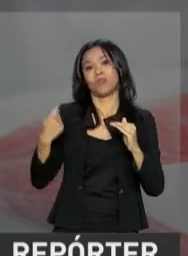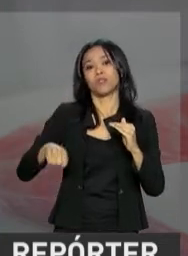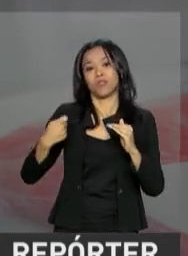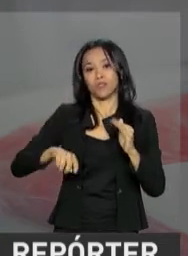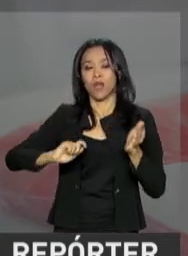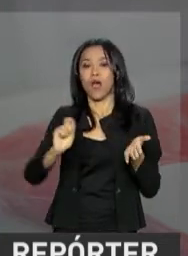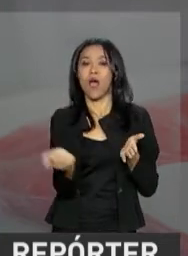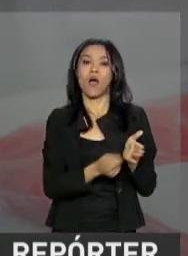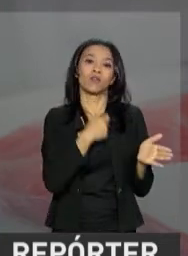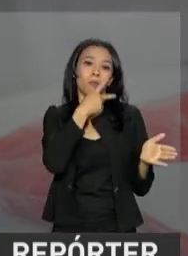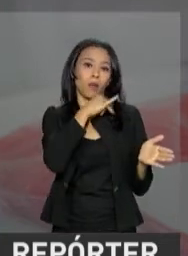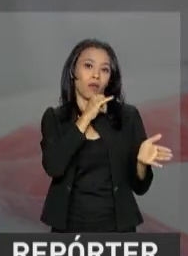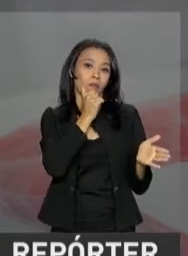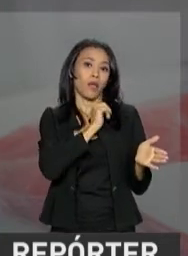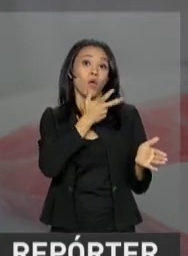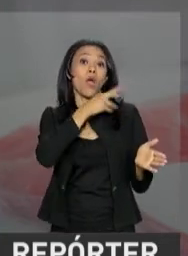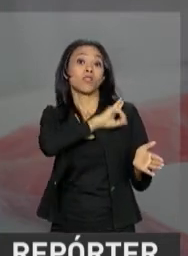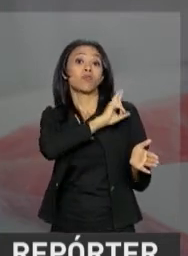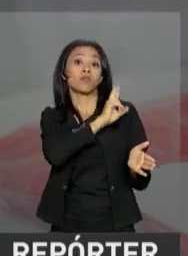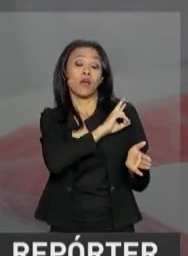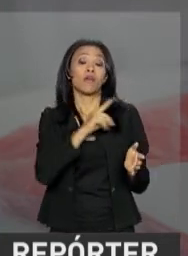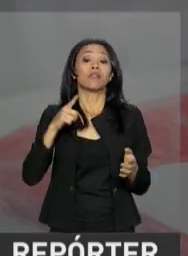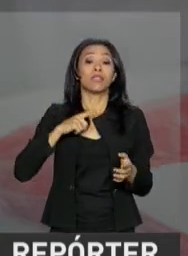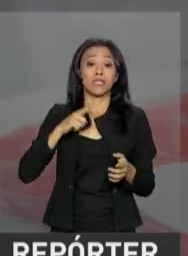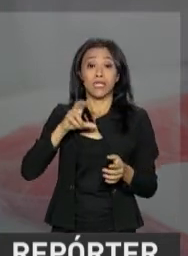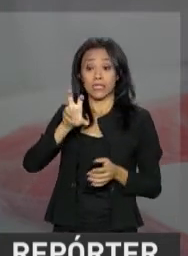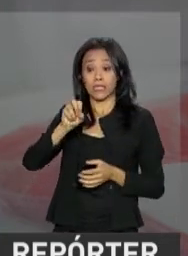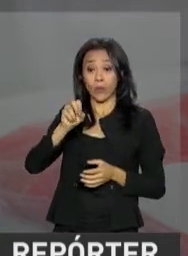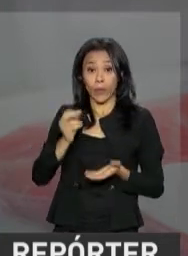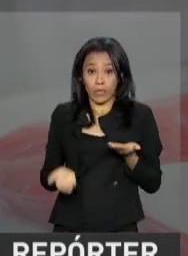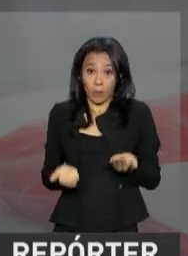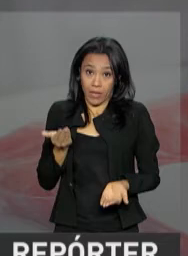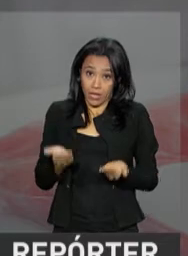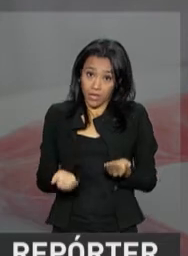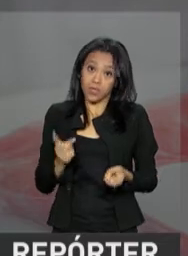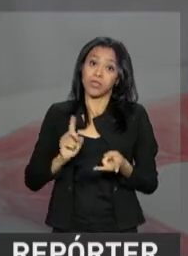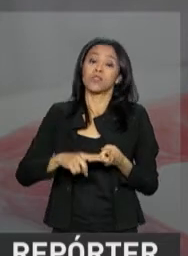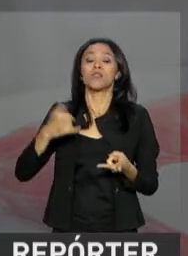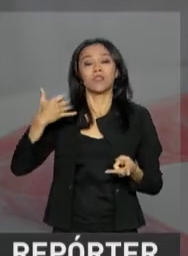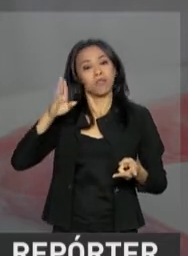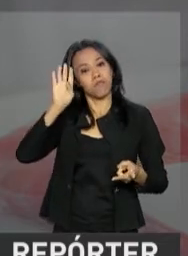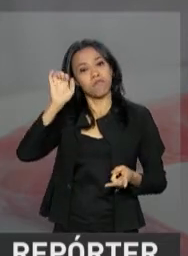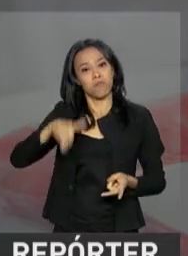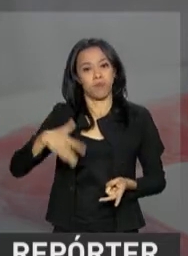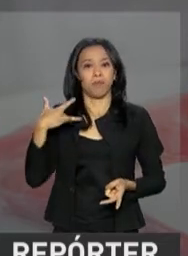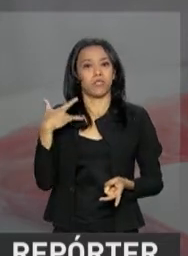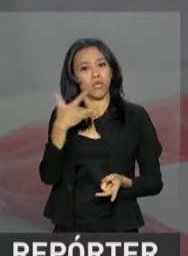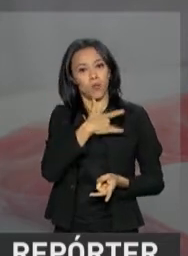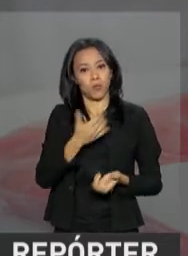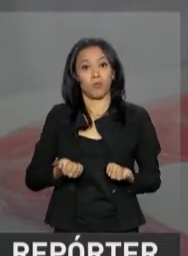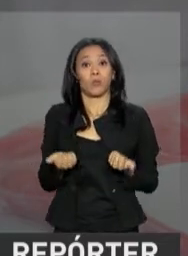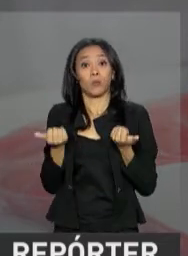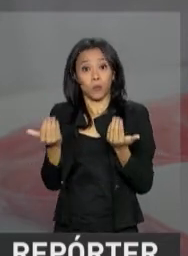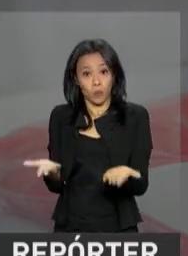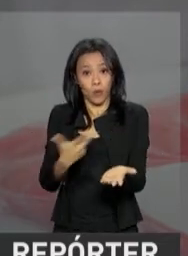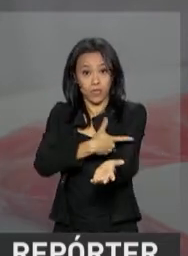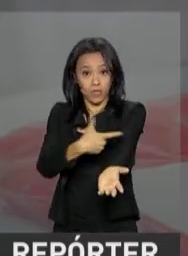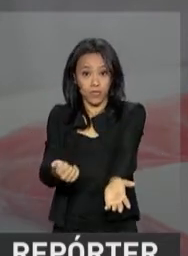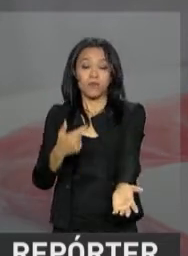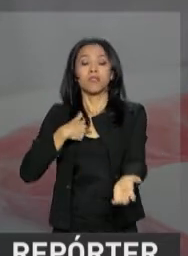é preciso pesar no mínimo 50 quilos e estar em bom estado de saúde o candidato deve estar